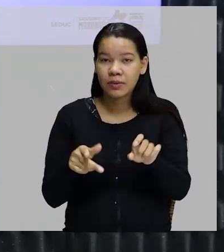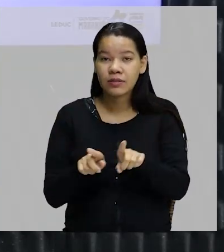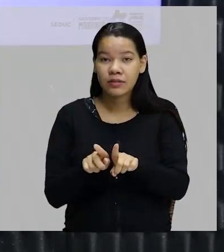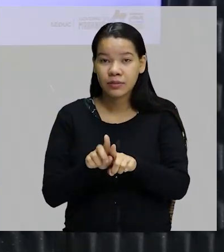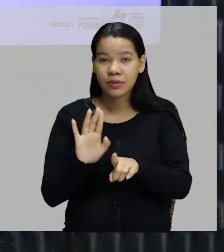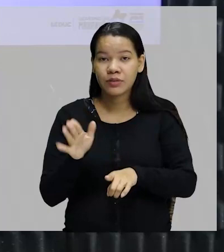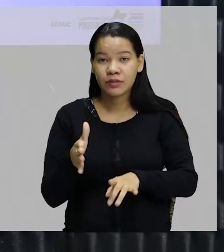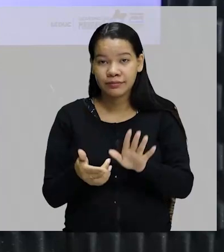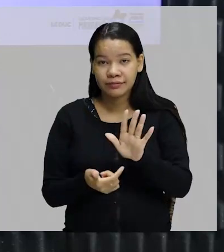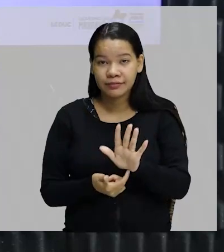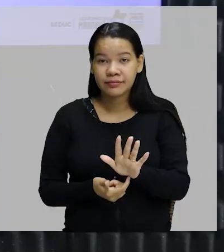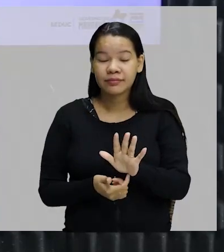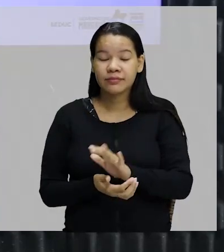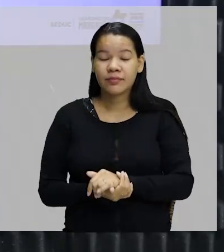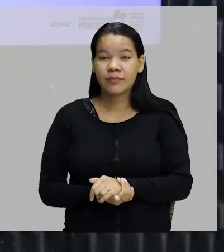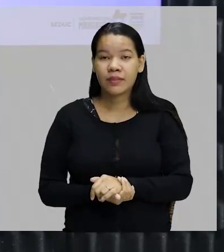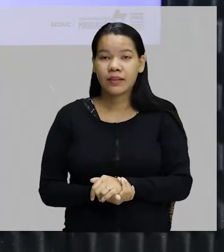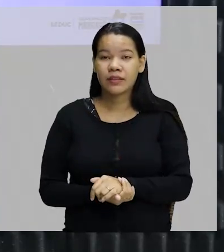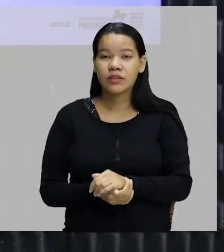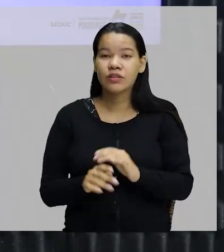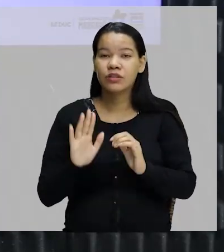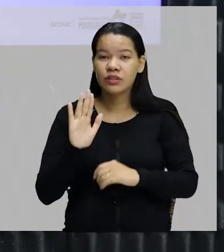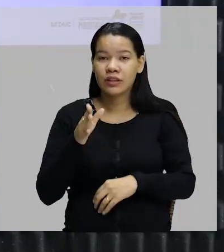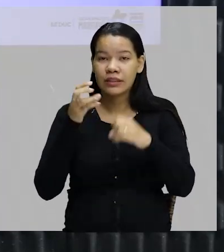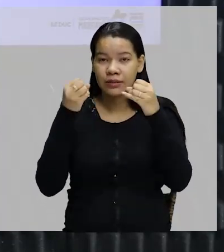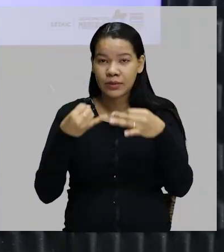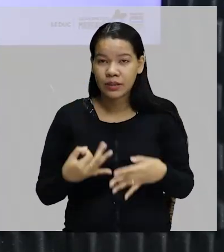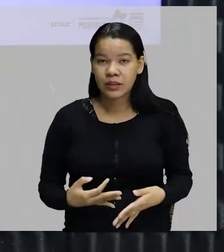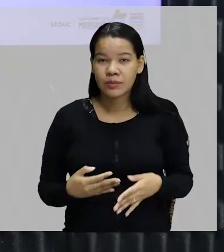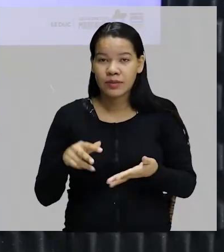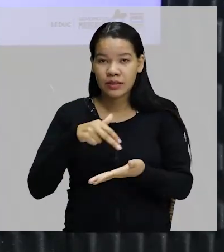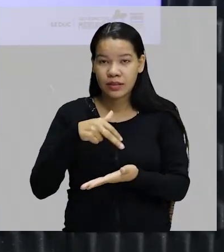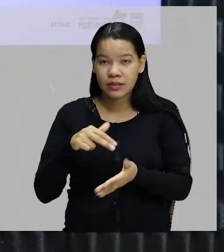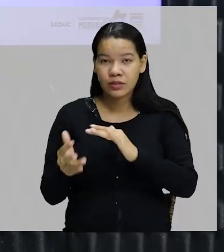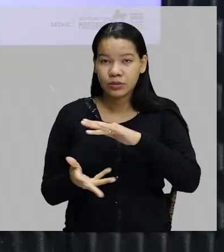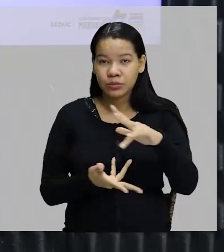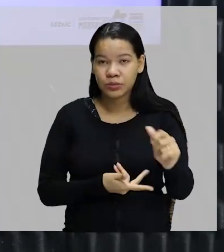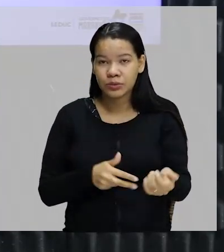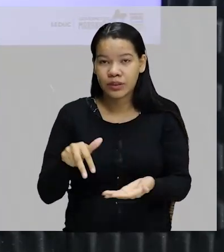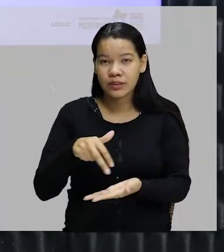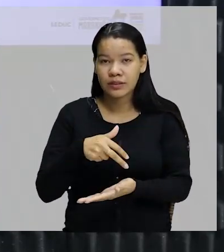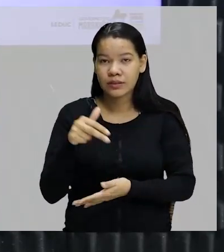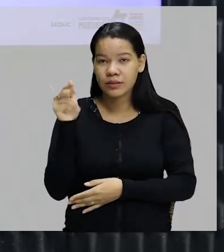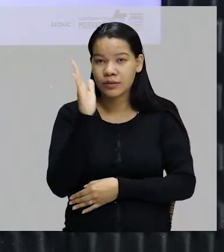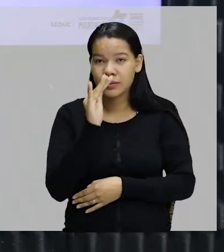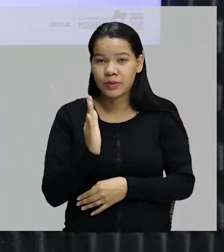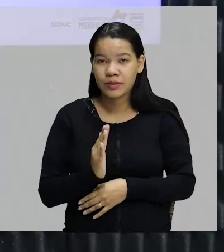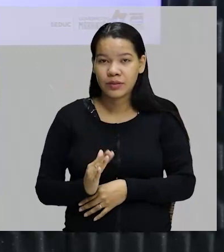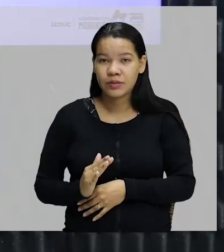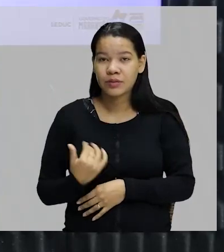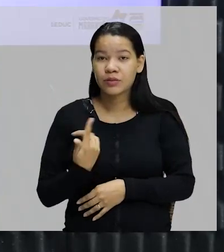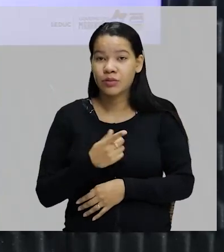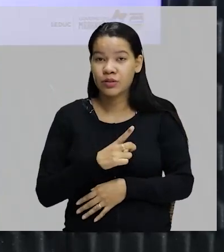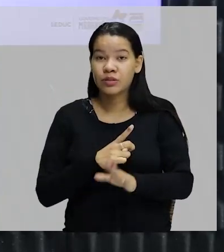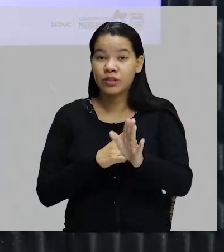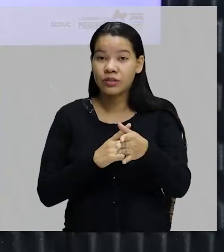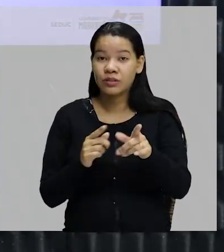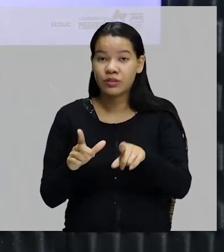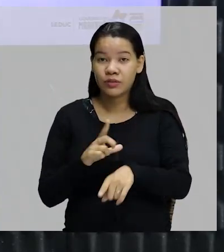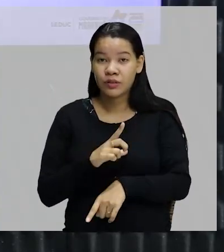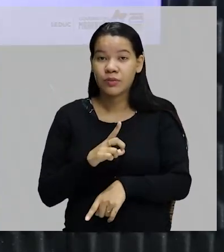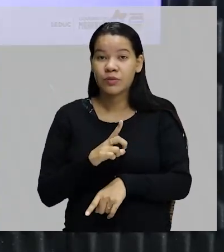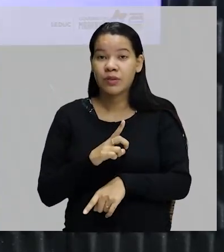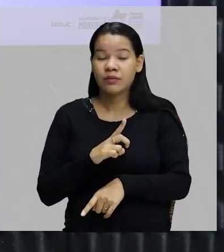falamos das danças no mundo, já falamos das danças no Brasil. Última aula falando das danças e ritmos aqui do